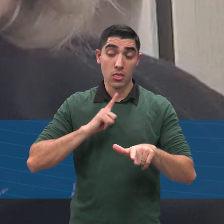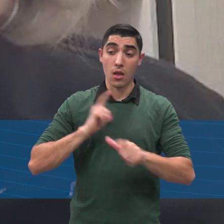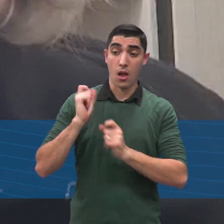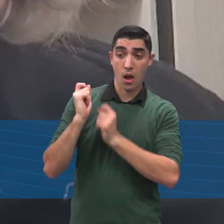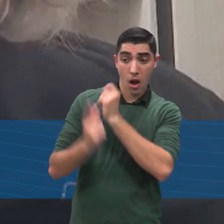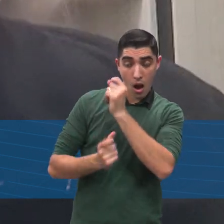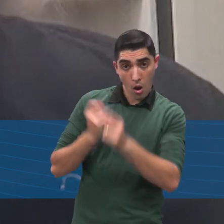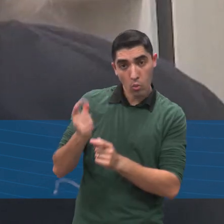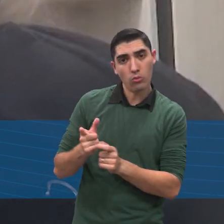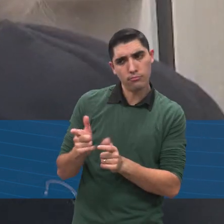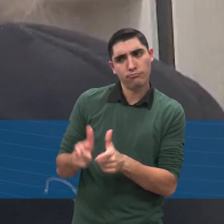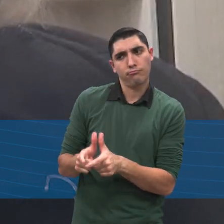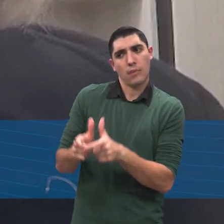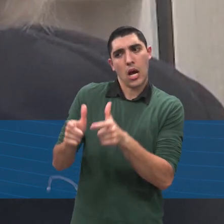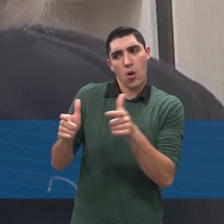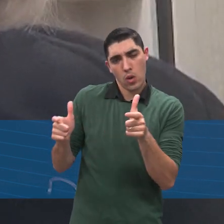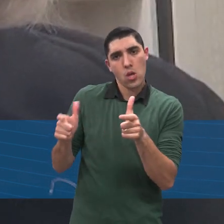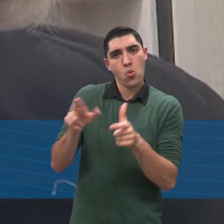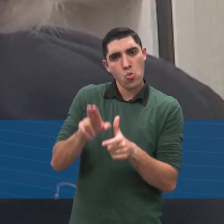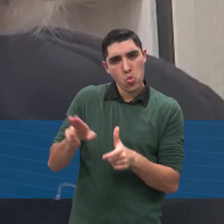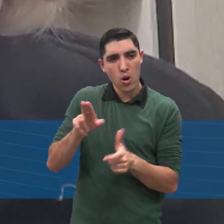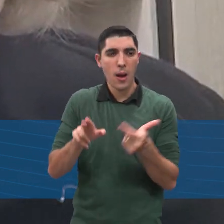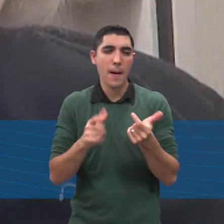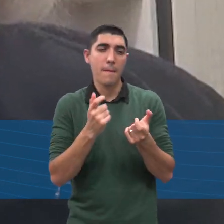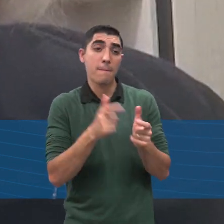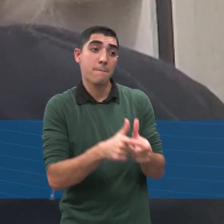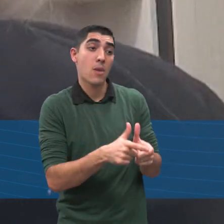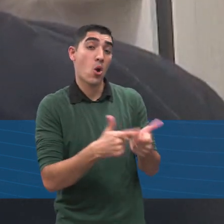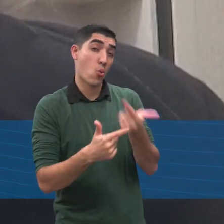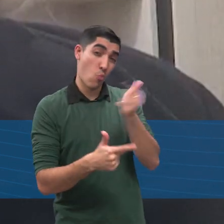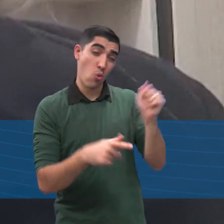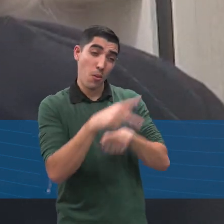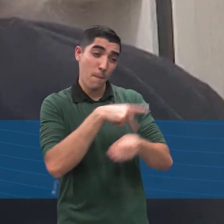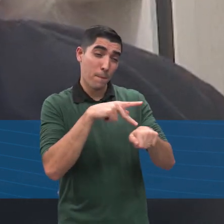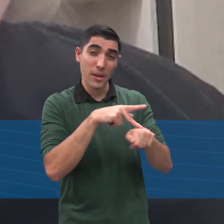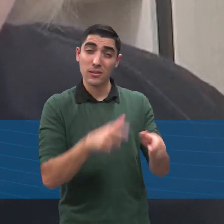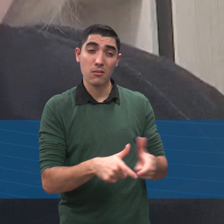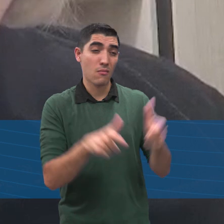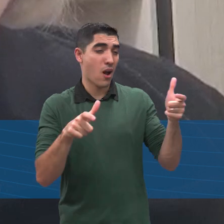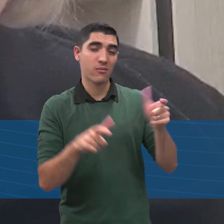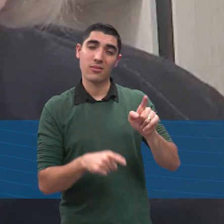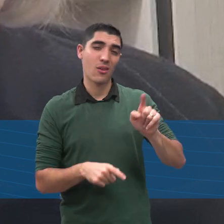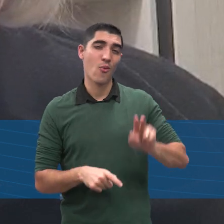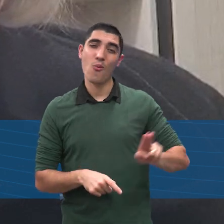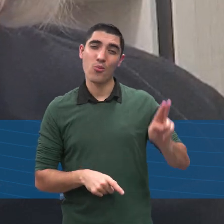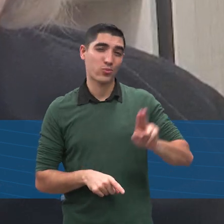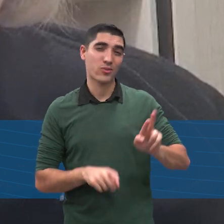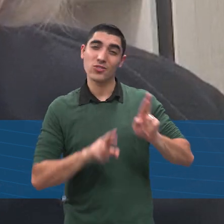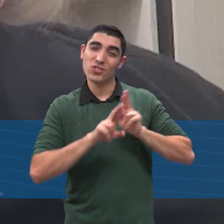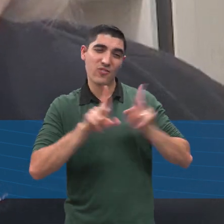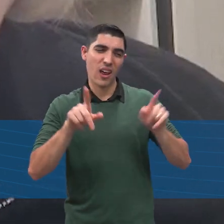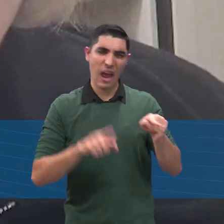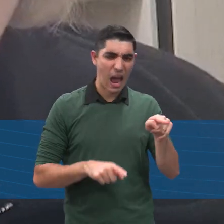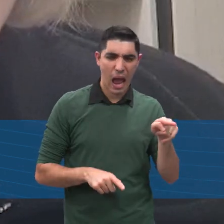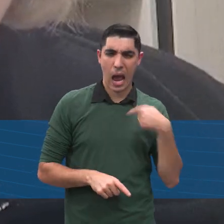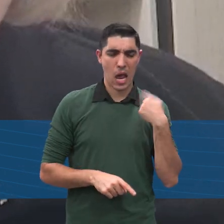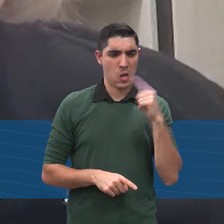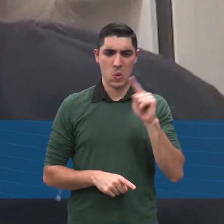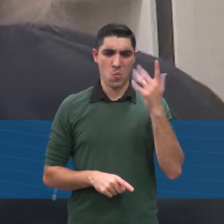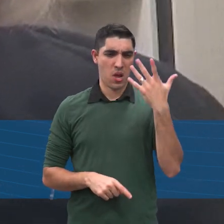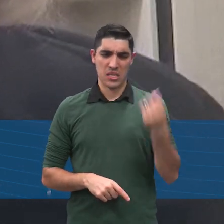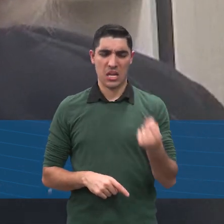processos que são muito usuais em determinados países, em outros isso nem passa pela cabeça